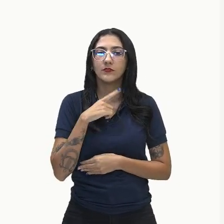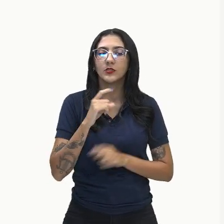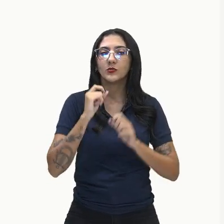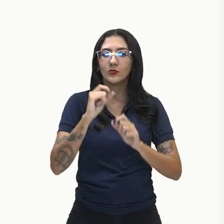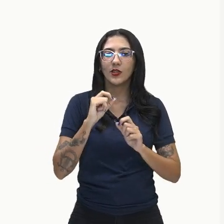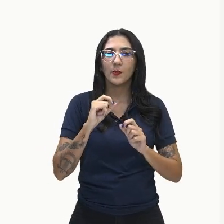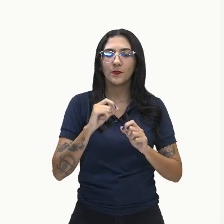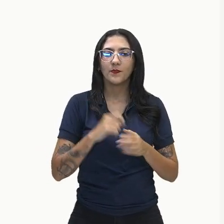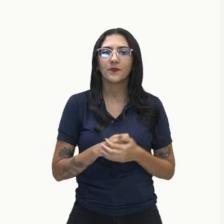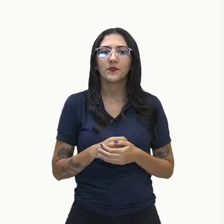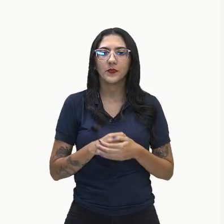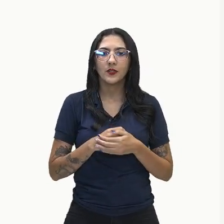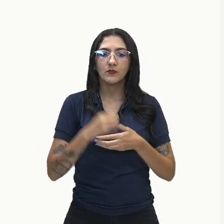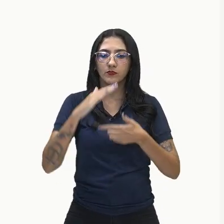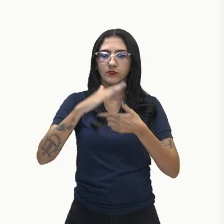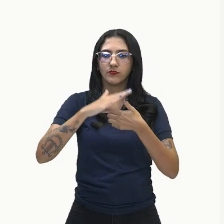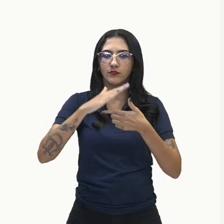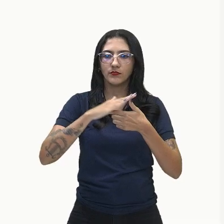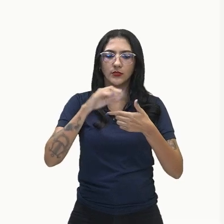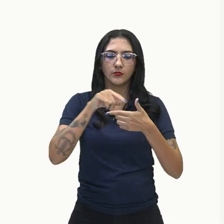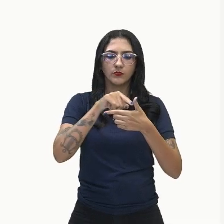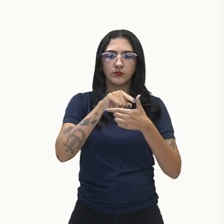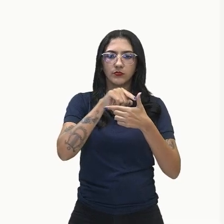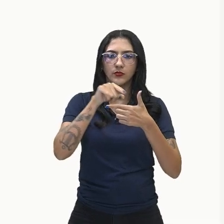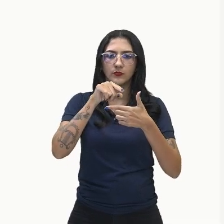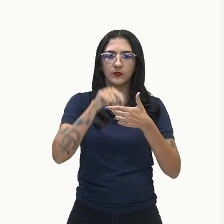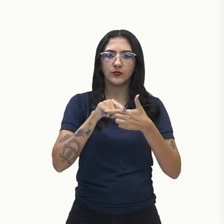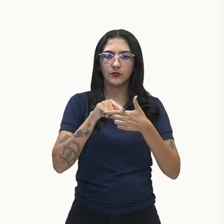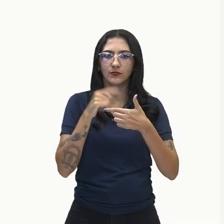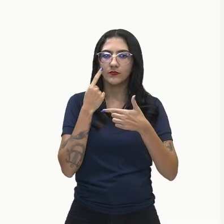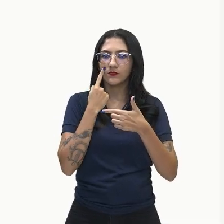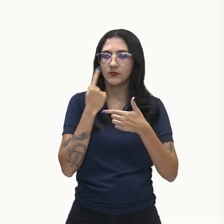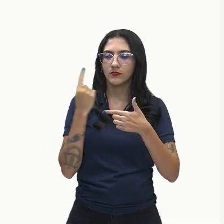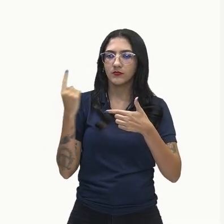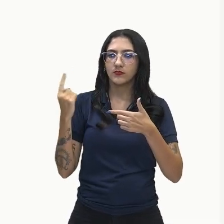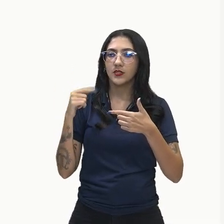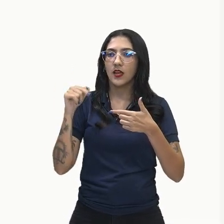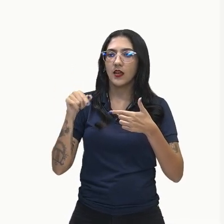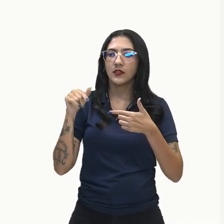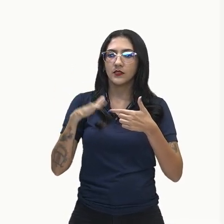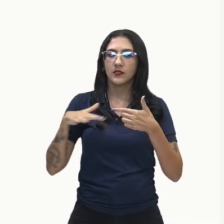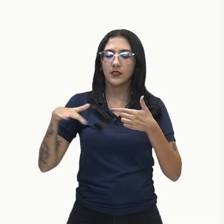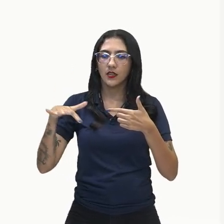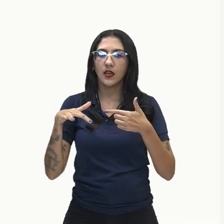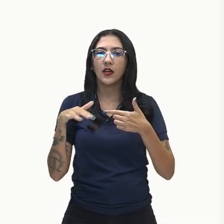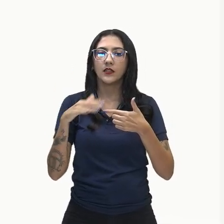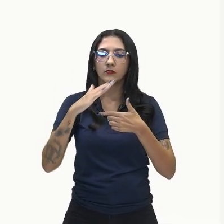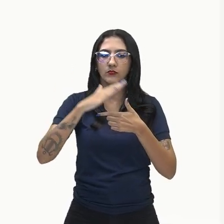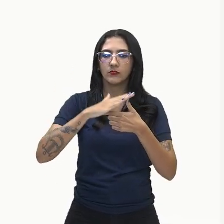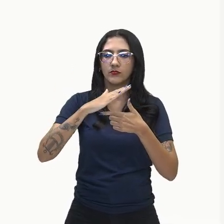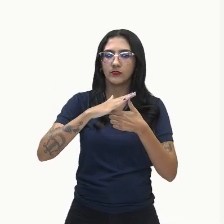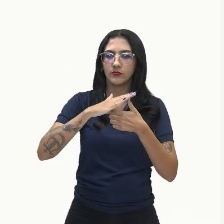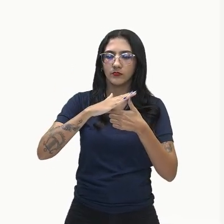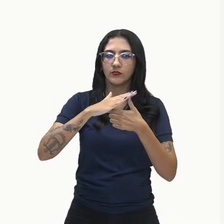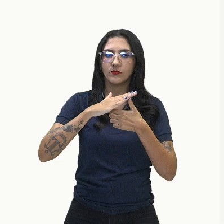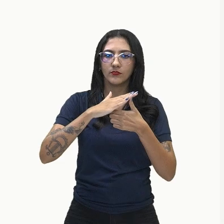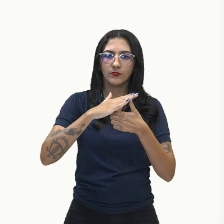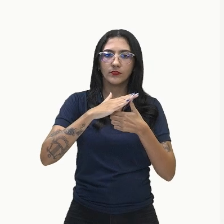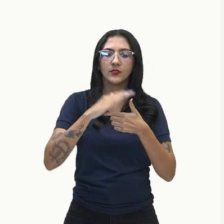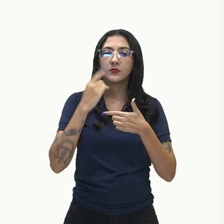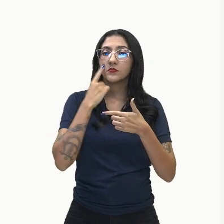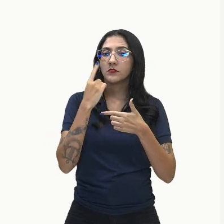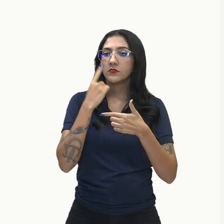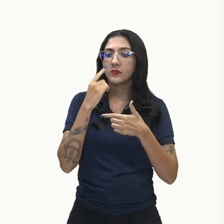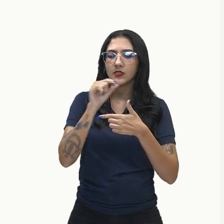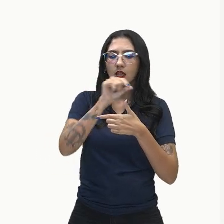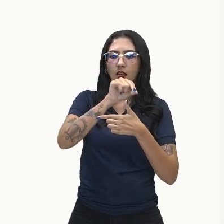então, um triângulo retângulo, certo? Aqui, ó, essa figura é um triângulo retângulo. E a